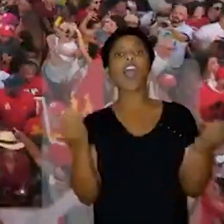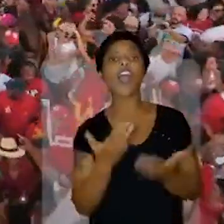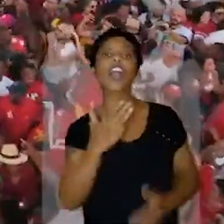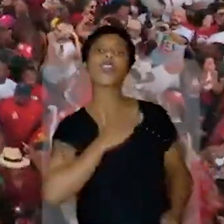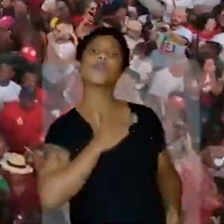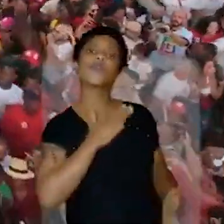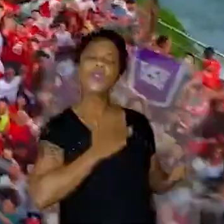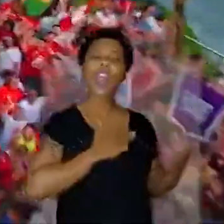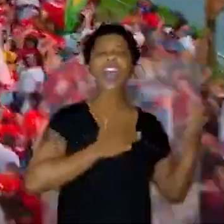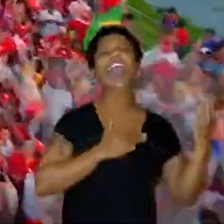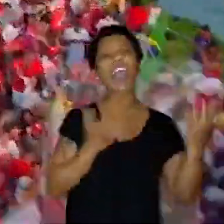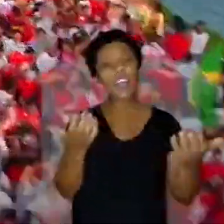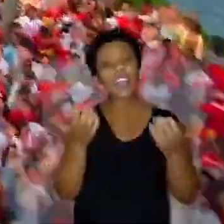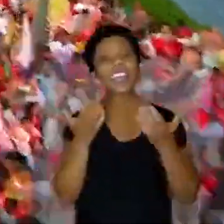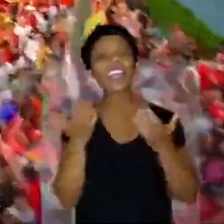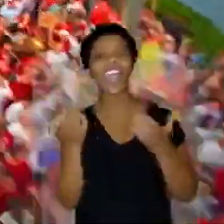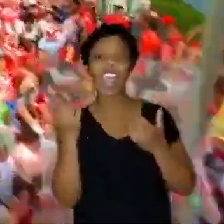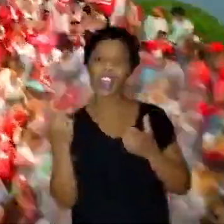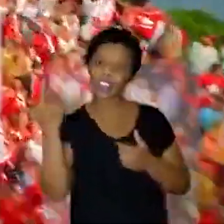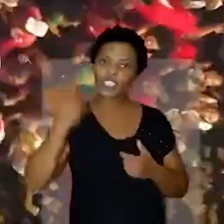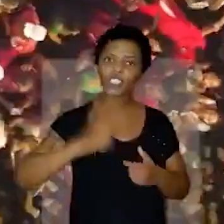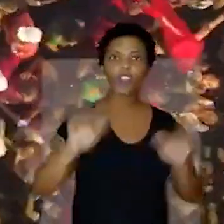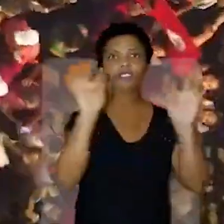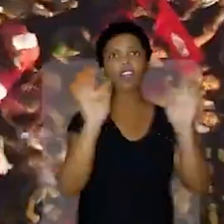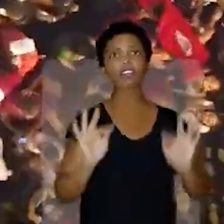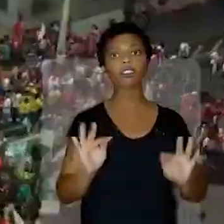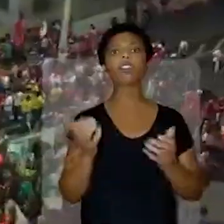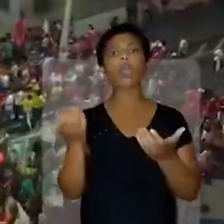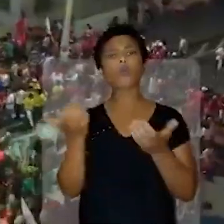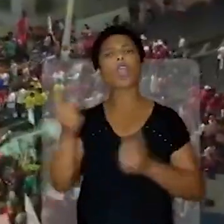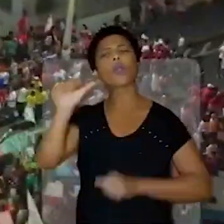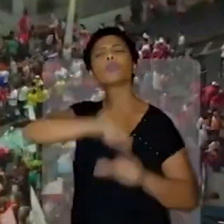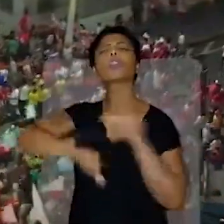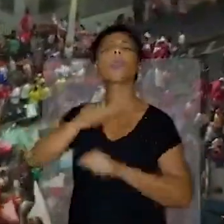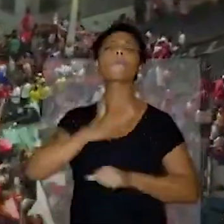brasileiro. E vamos juntos agora, é Lula, lá, quero de novo.